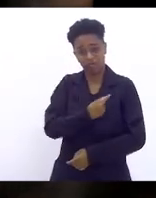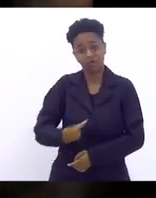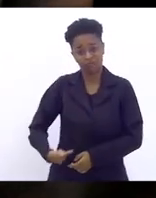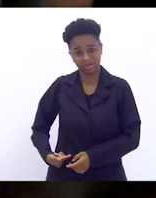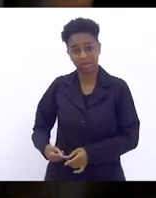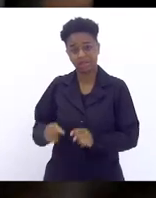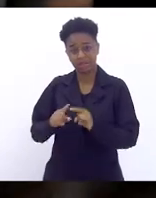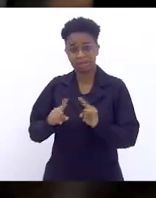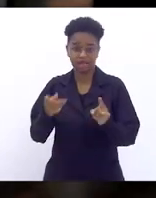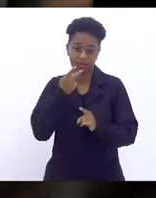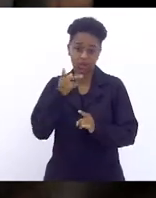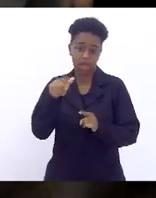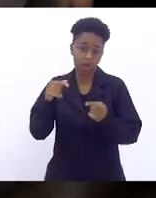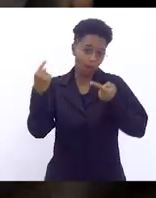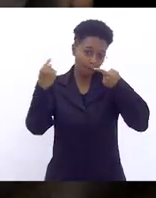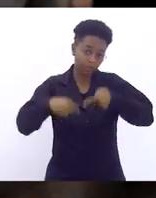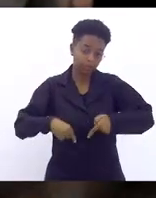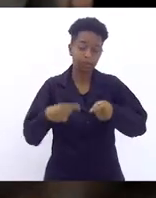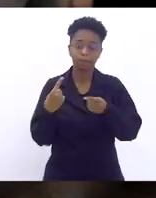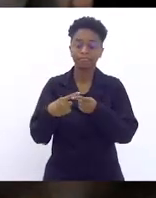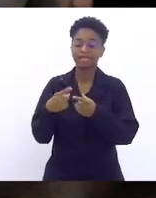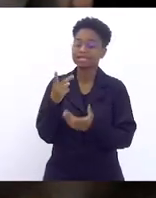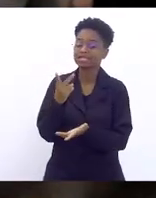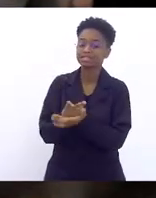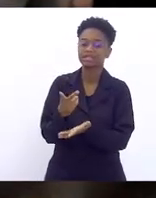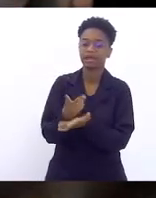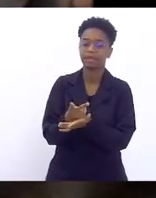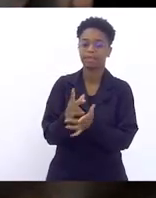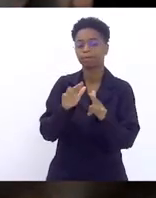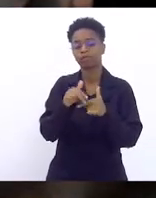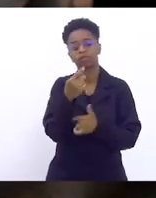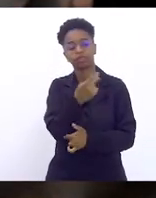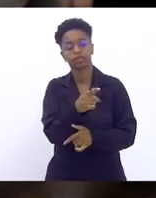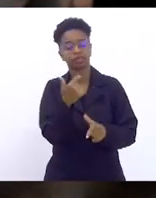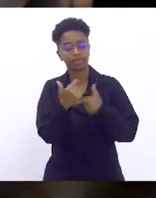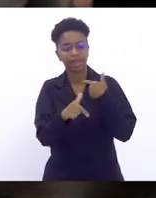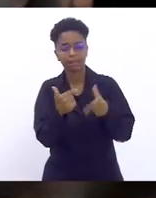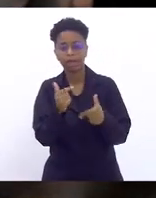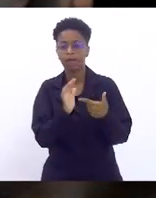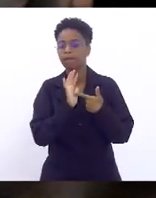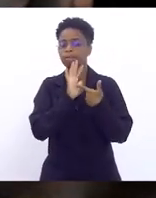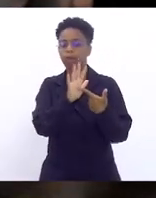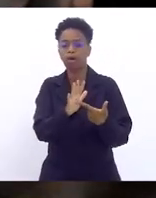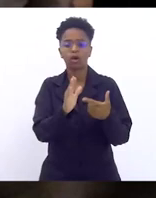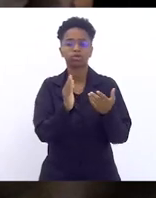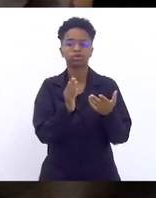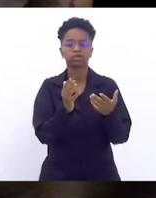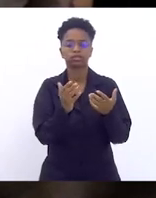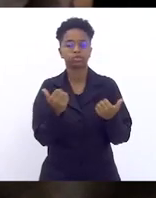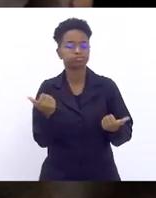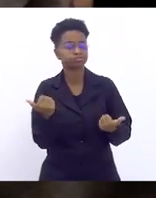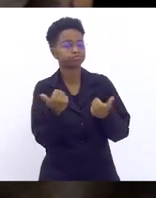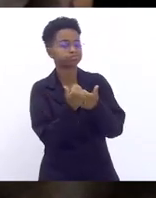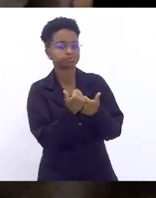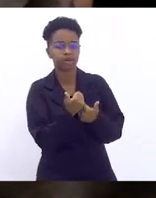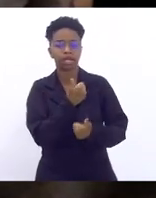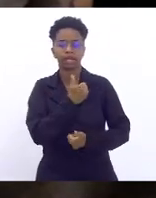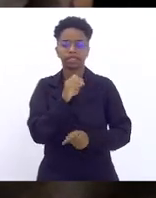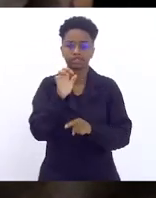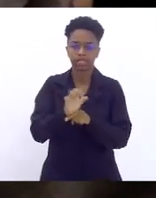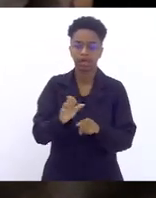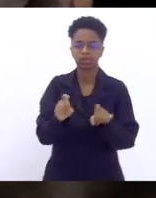é oposição porque sempre através dos seus trabalhos traz grandes contribuições ao estado